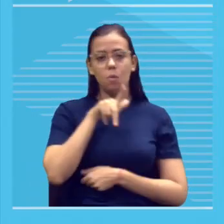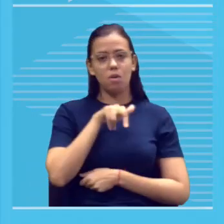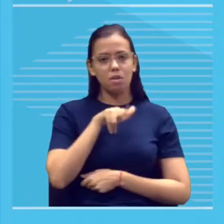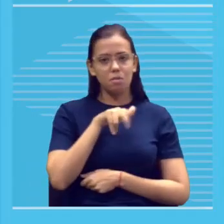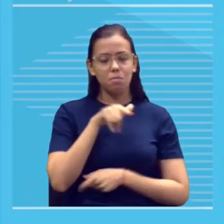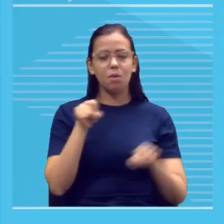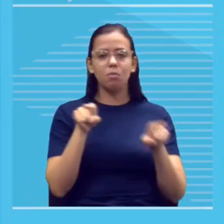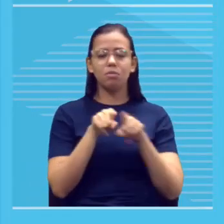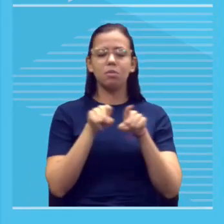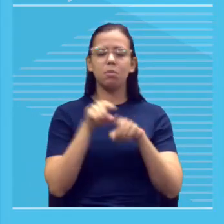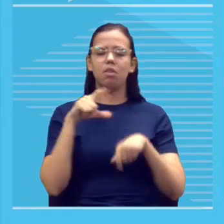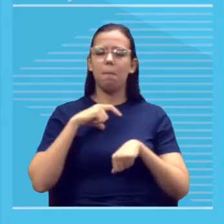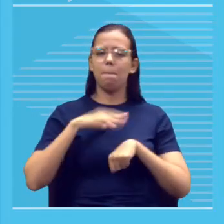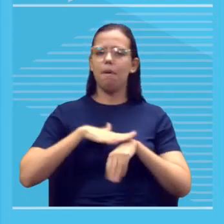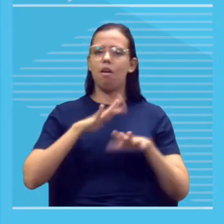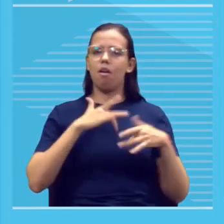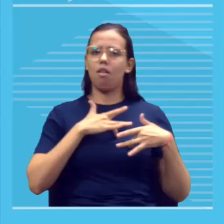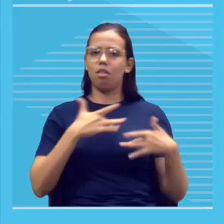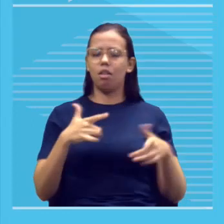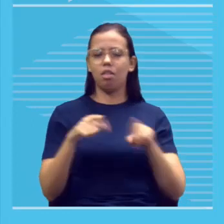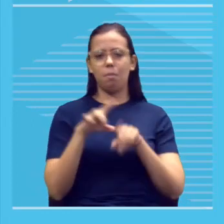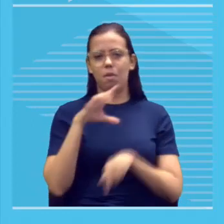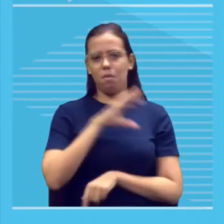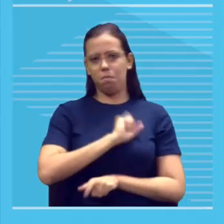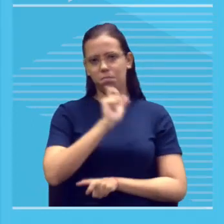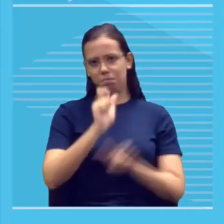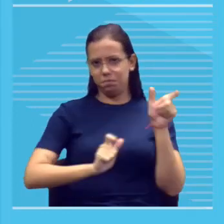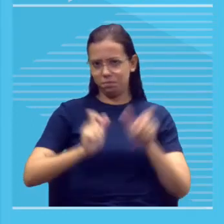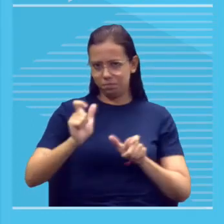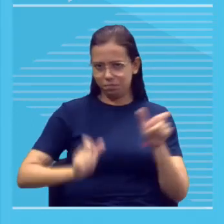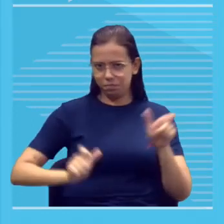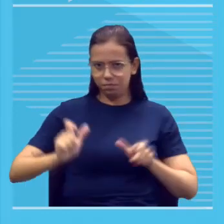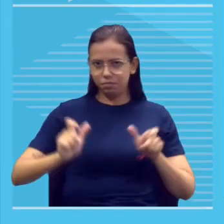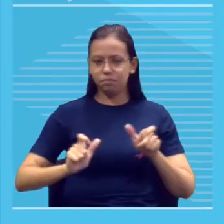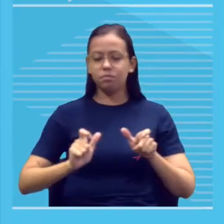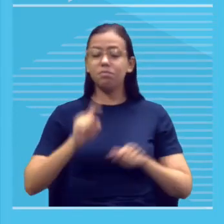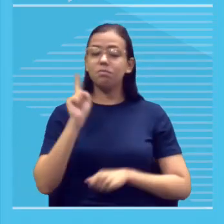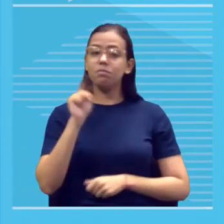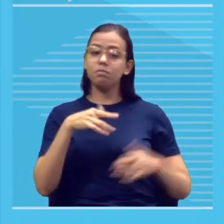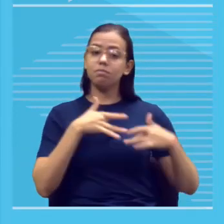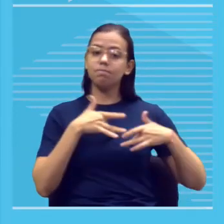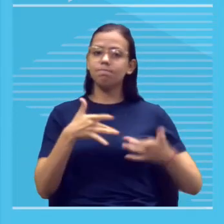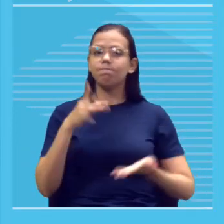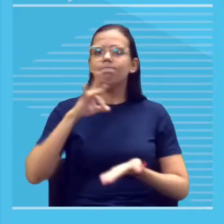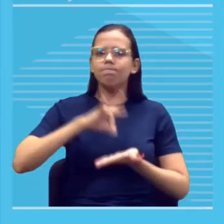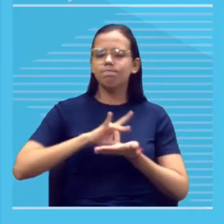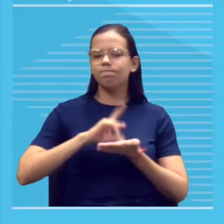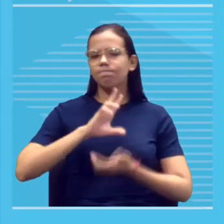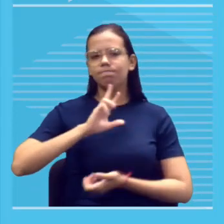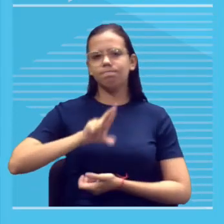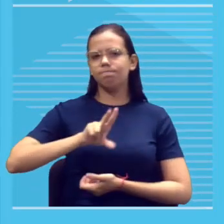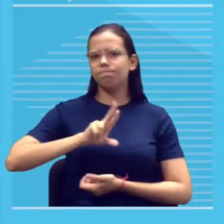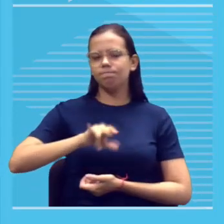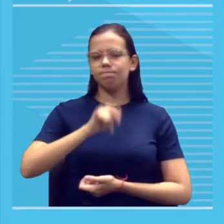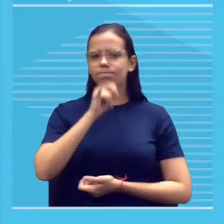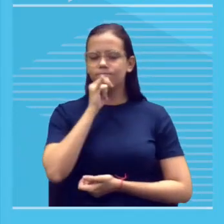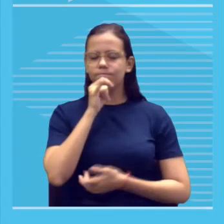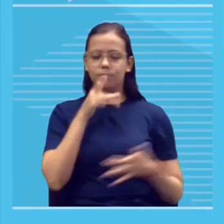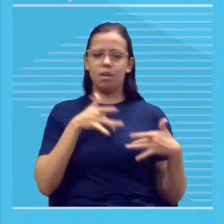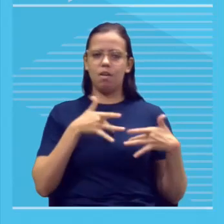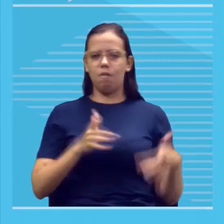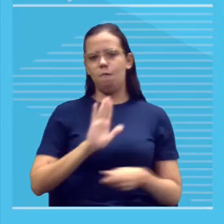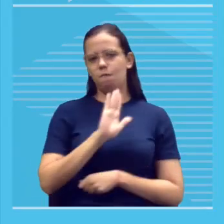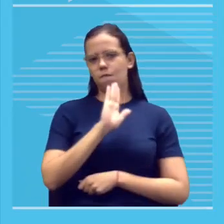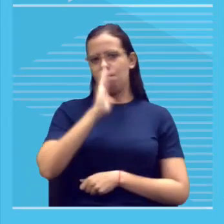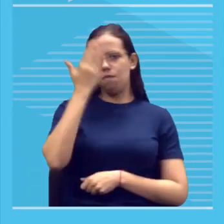servos caridosos amarmos o próximo e é uma caridade de verdade não é uma caridade falsa